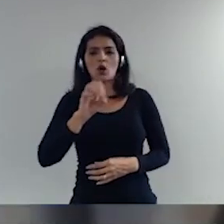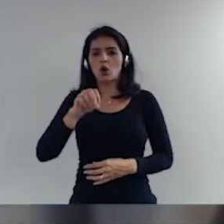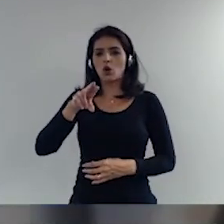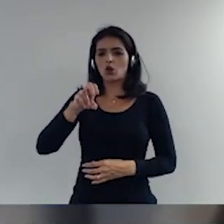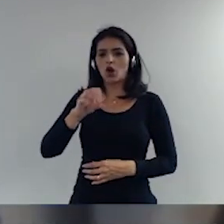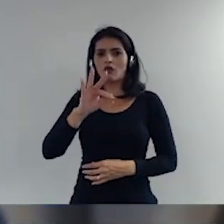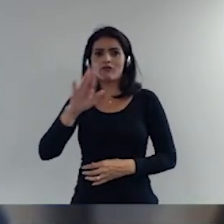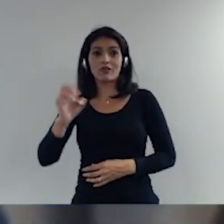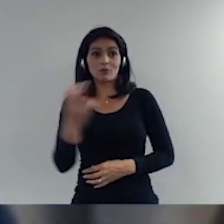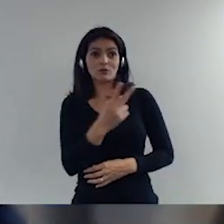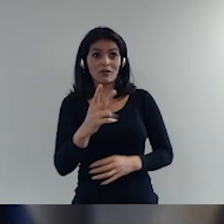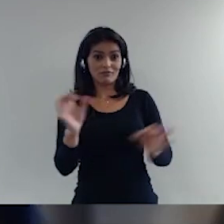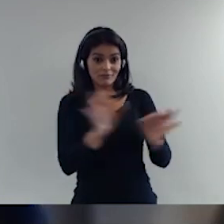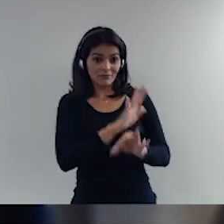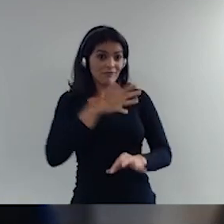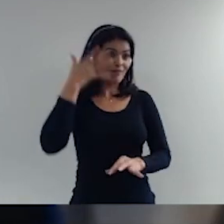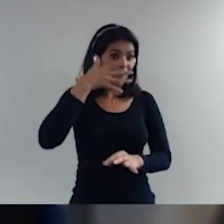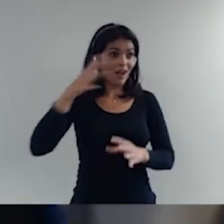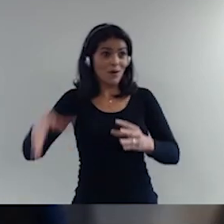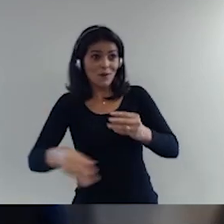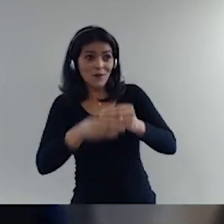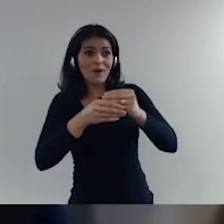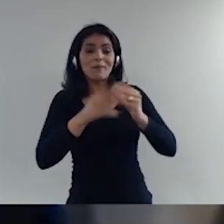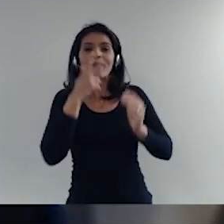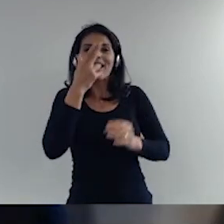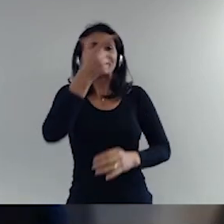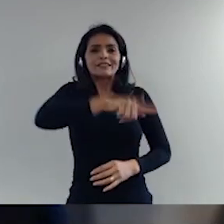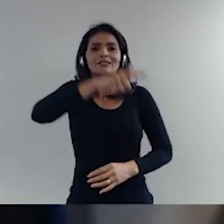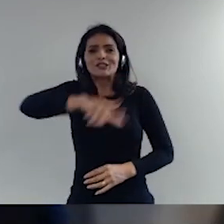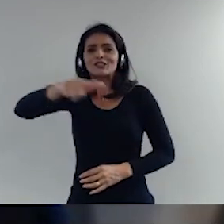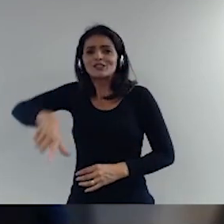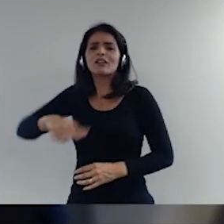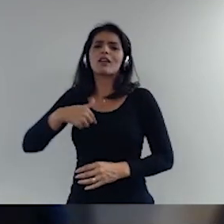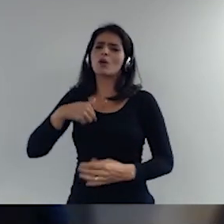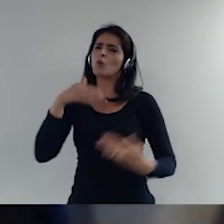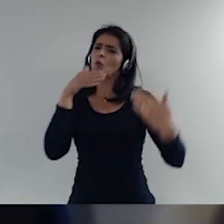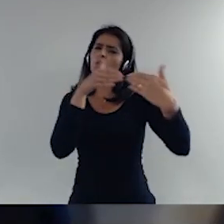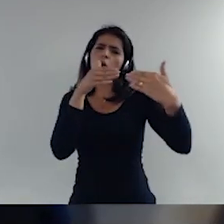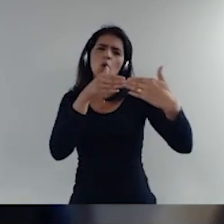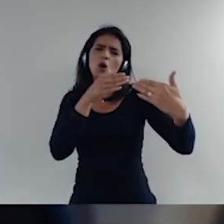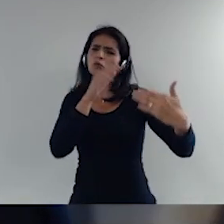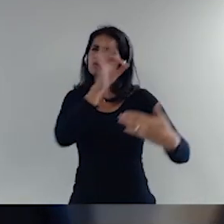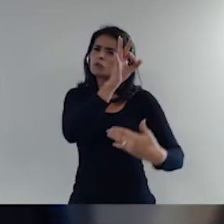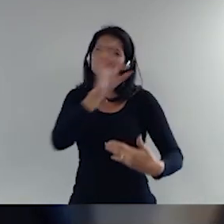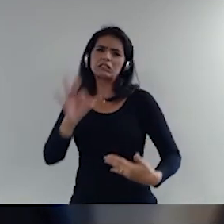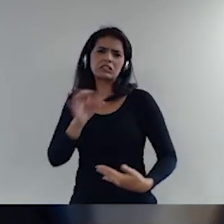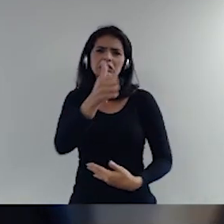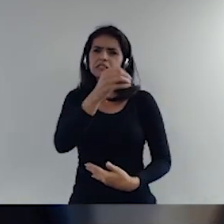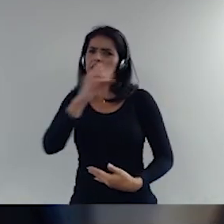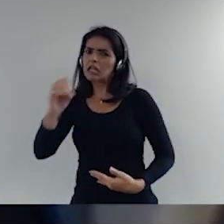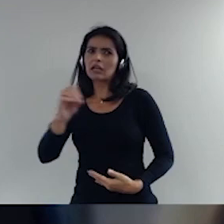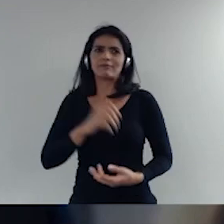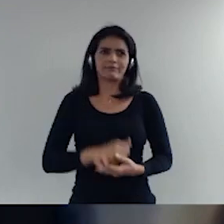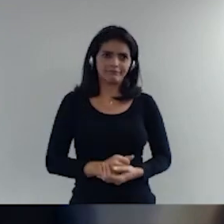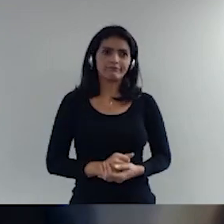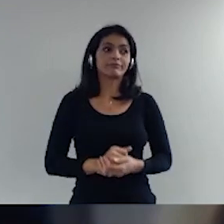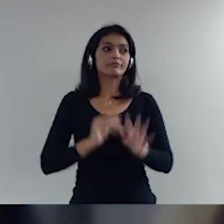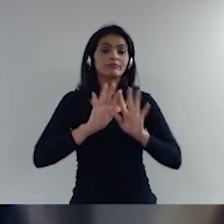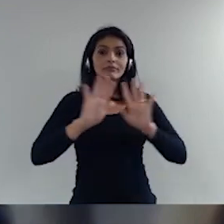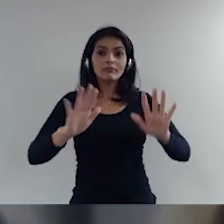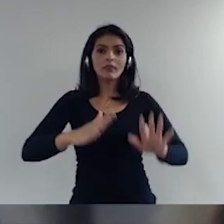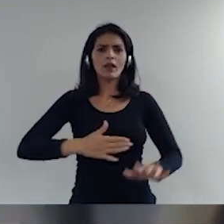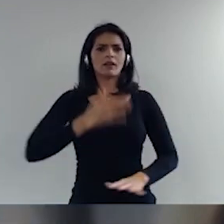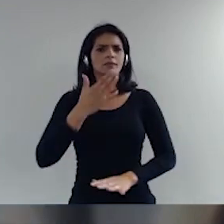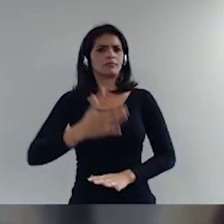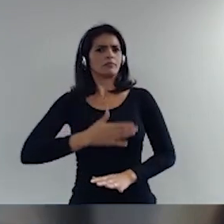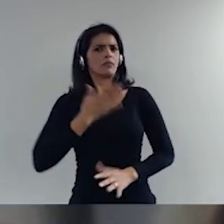assim, eu concordo em gênero, número e grau com a ponderação deles. O que me tem espantado nos